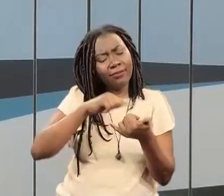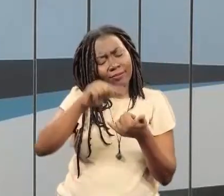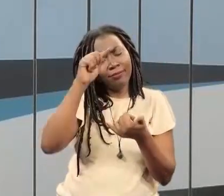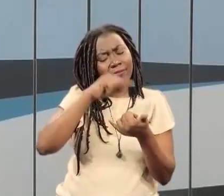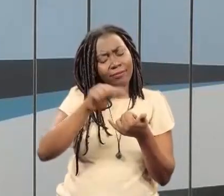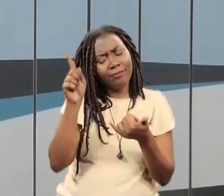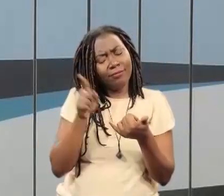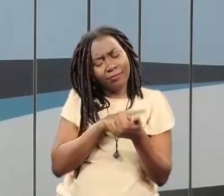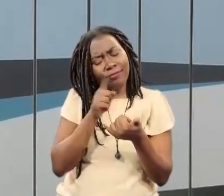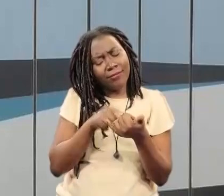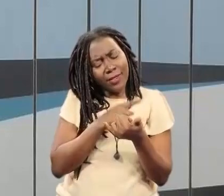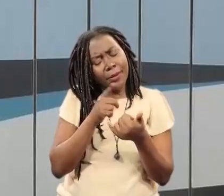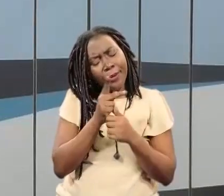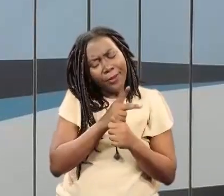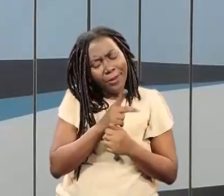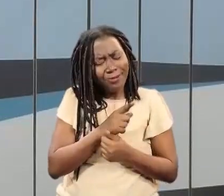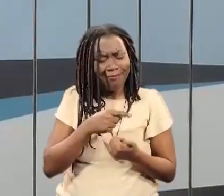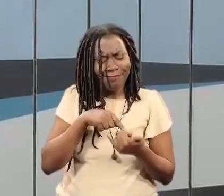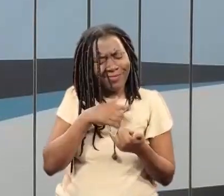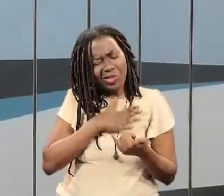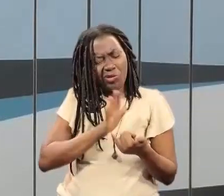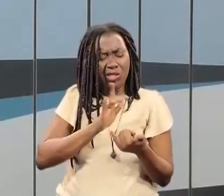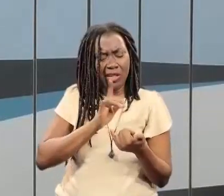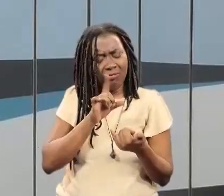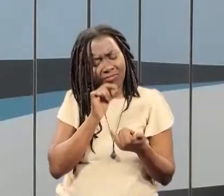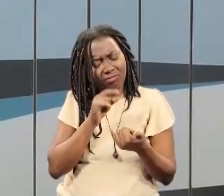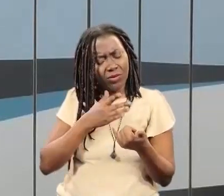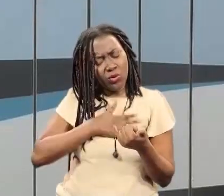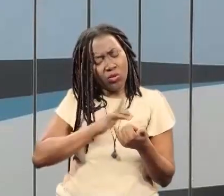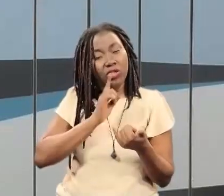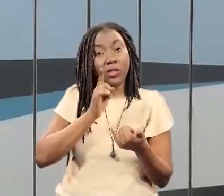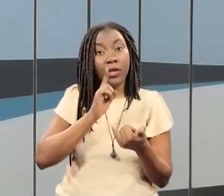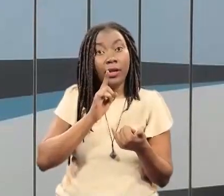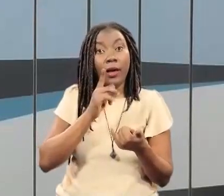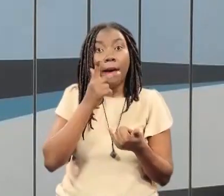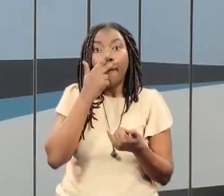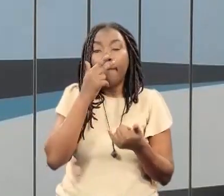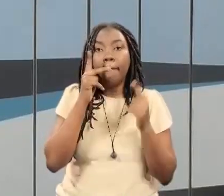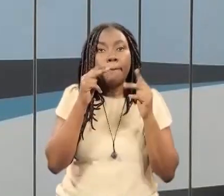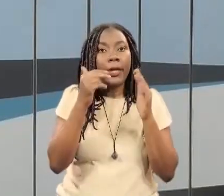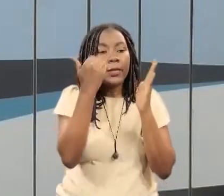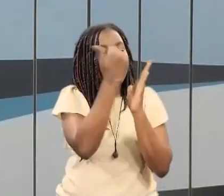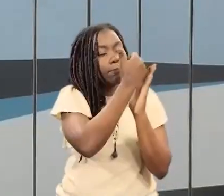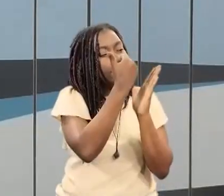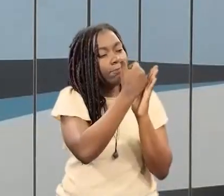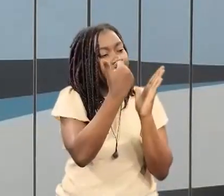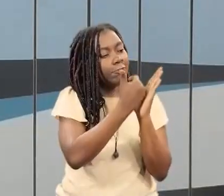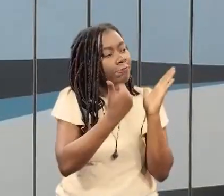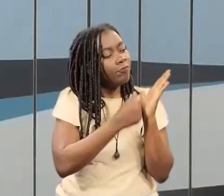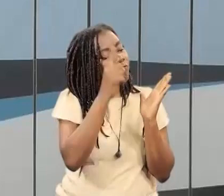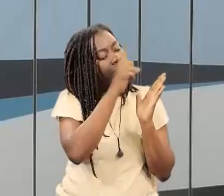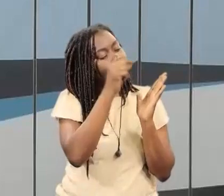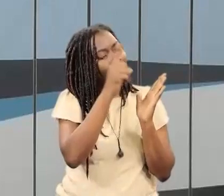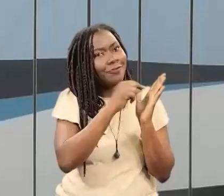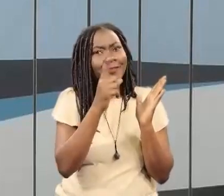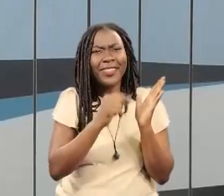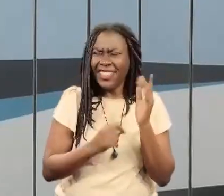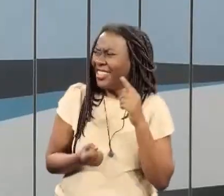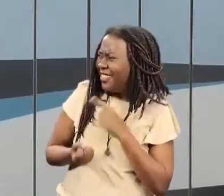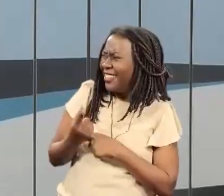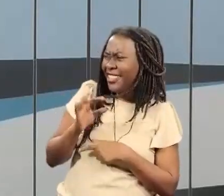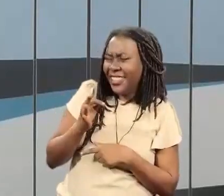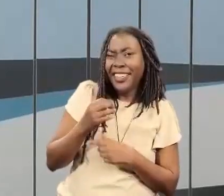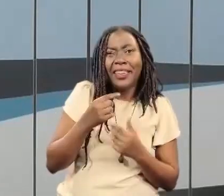outro. Não gostei. Não gostei. É quase um catálogo, né? Então a gente desaprende. Estranho, né? Eu